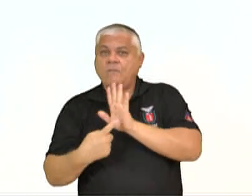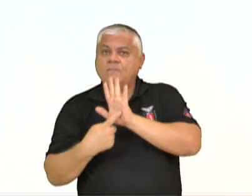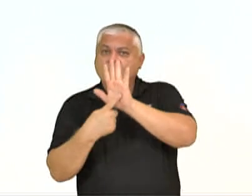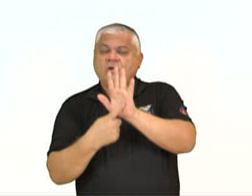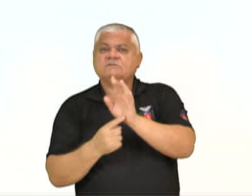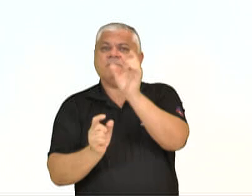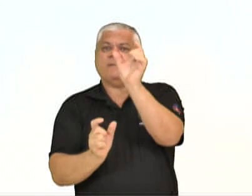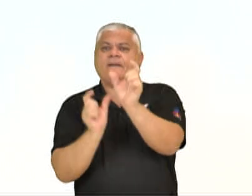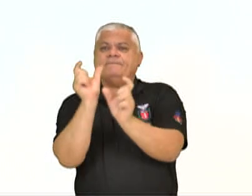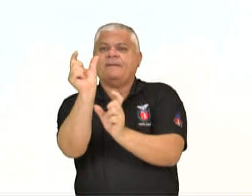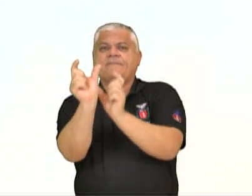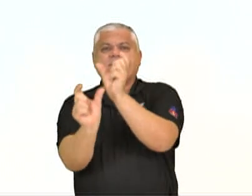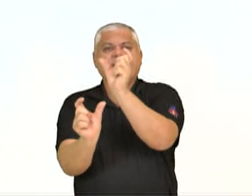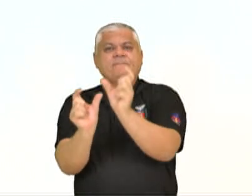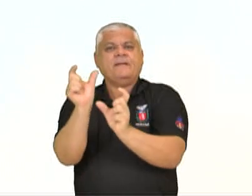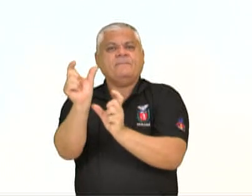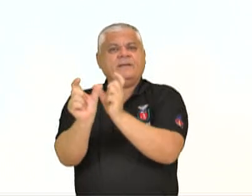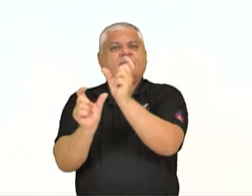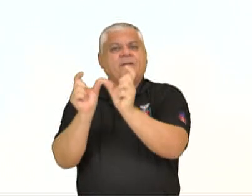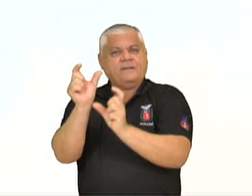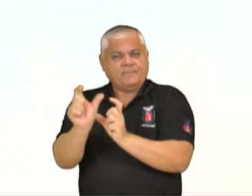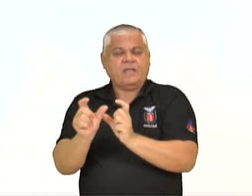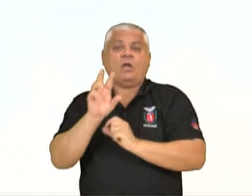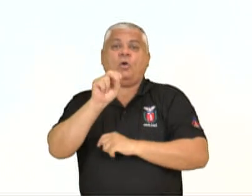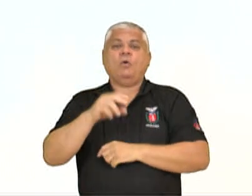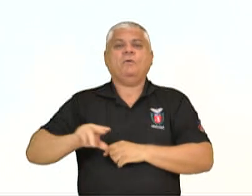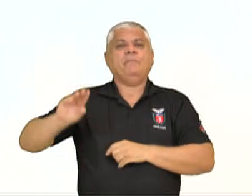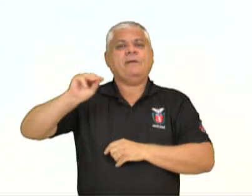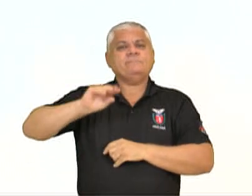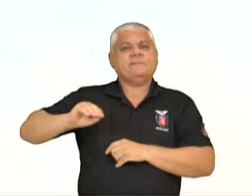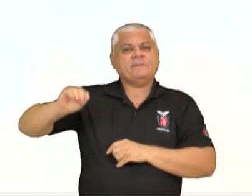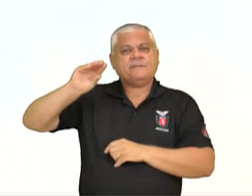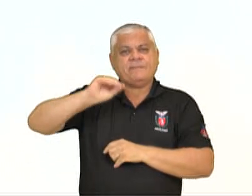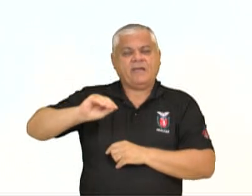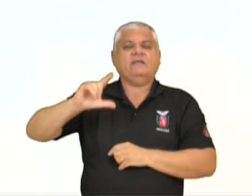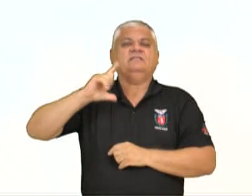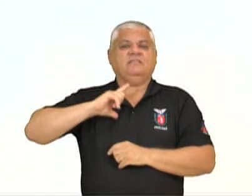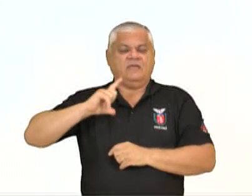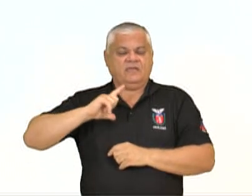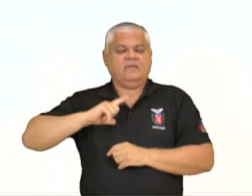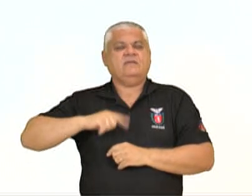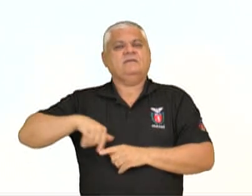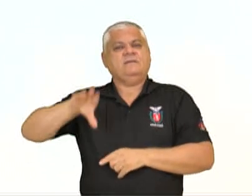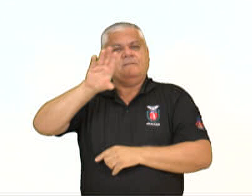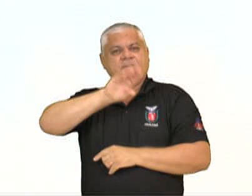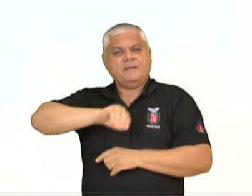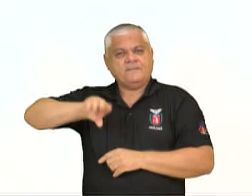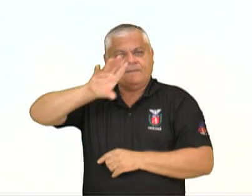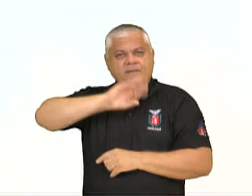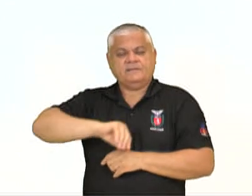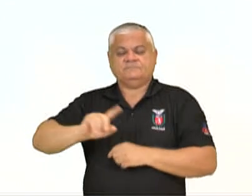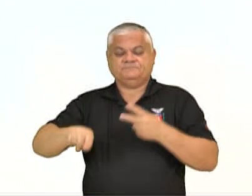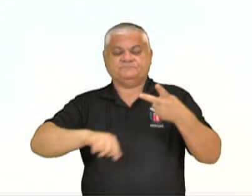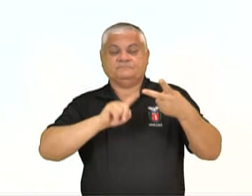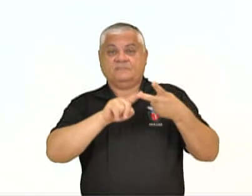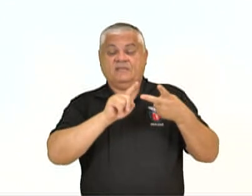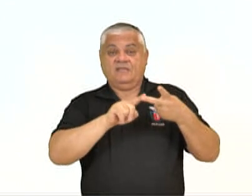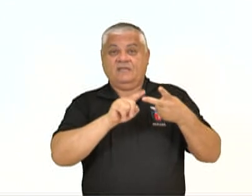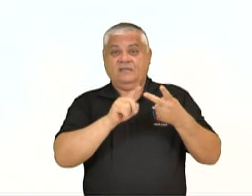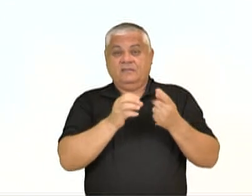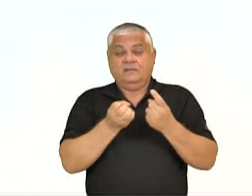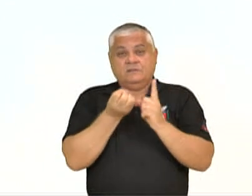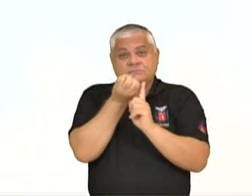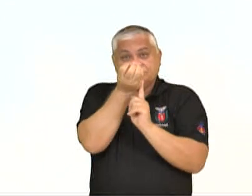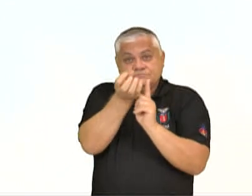meio de palavras escritas ou faladas, ou seja, a linguagem verbalizada. Já a não verbal se utiliza